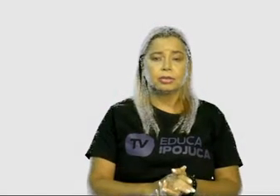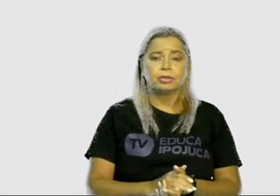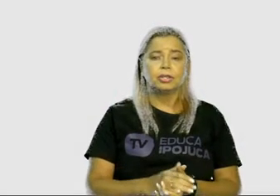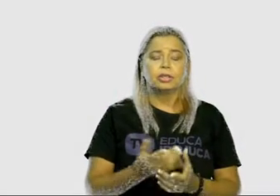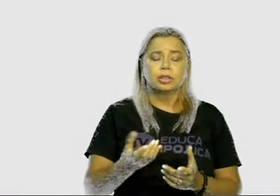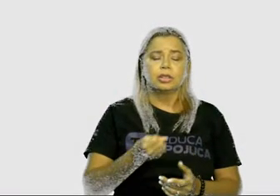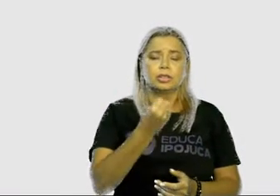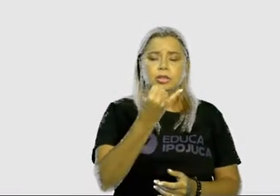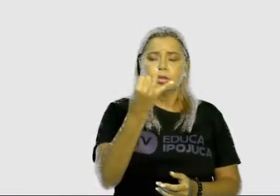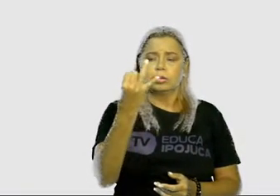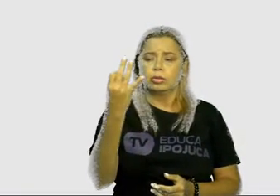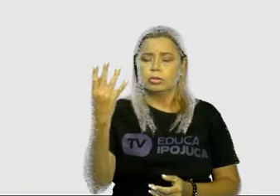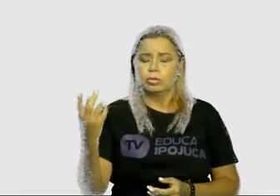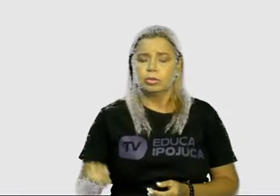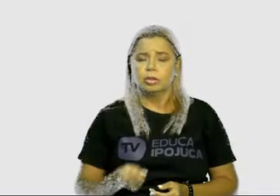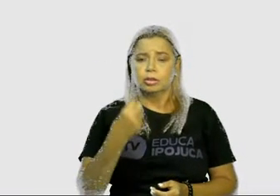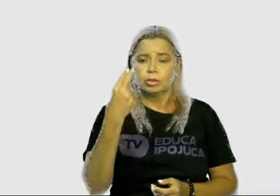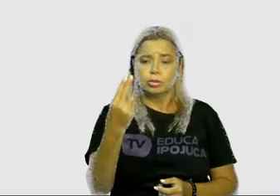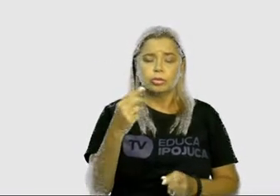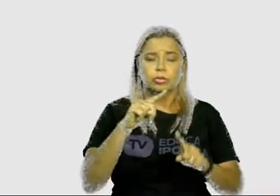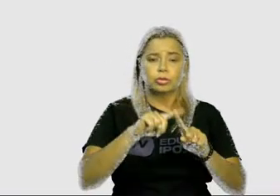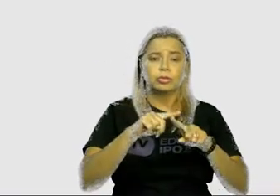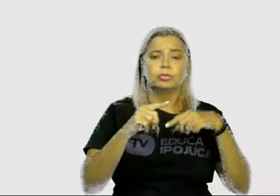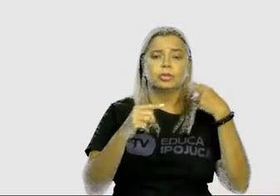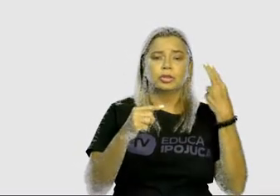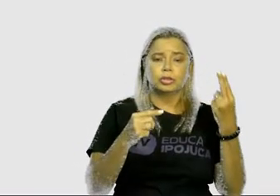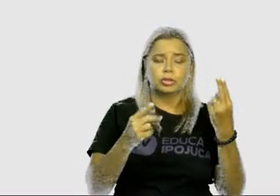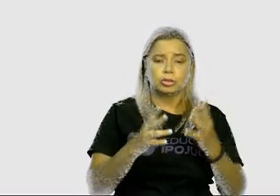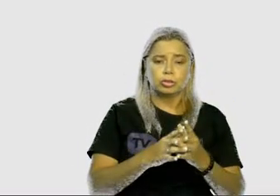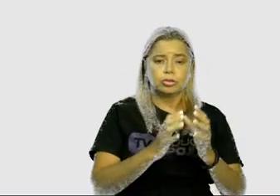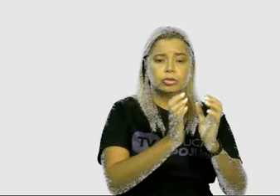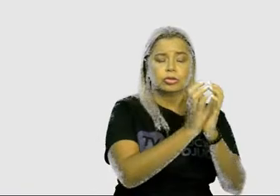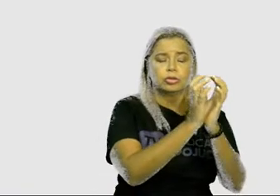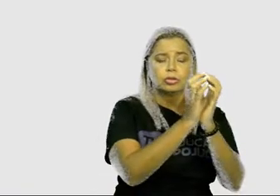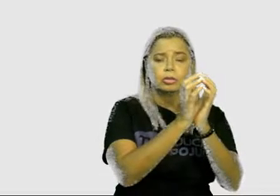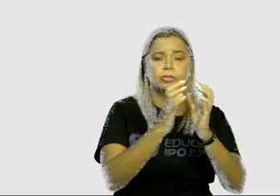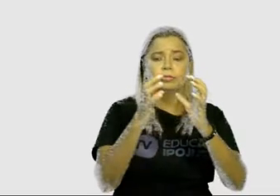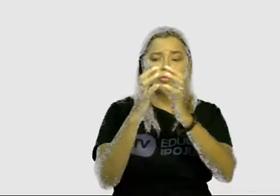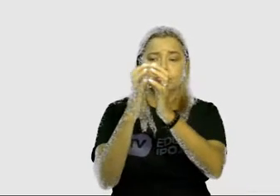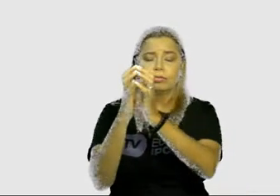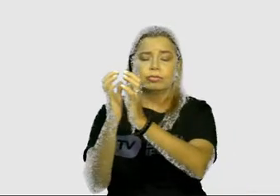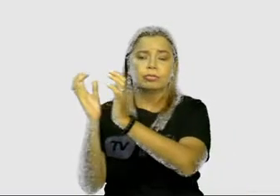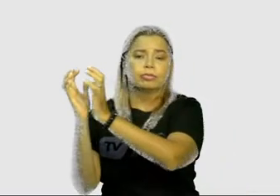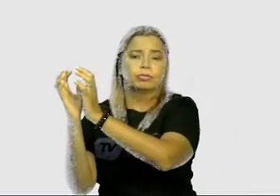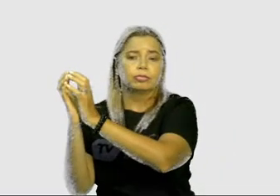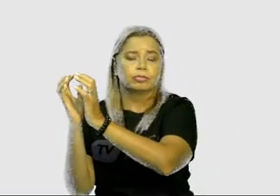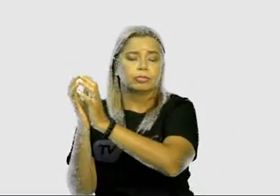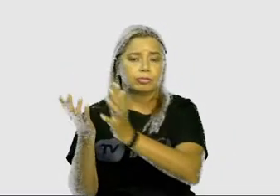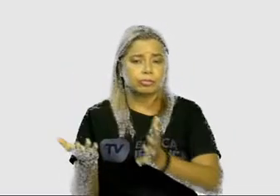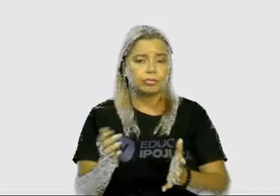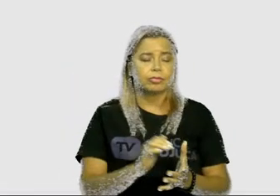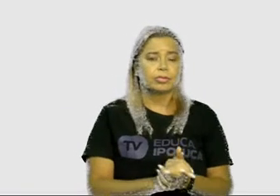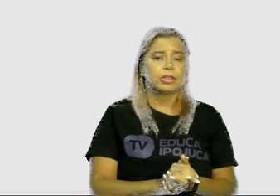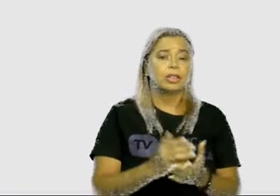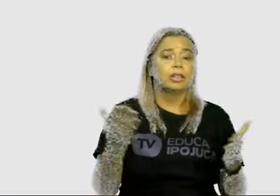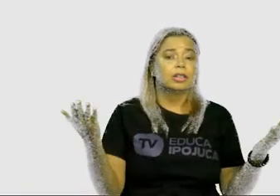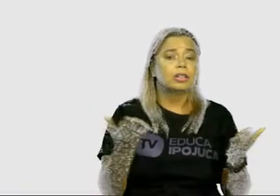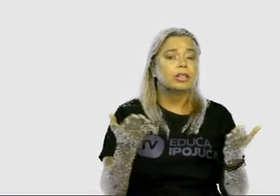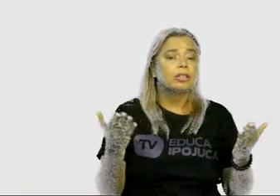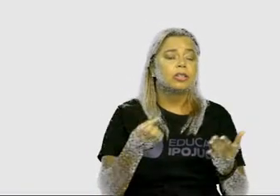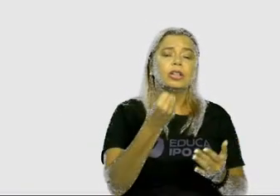contagem de 2 e 2 e comparação de conjuntos lá gente só fez a contagem agora a gente vai contar e